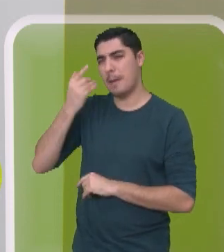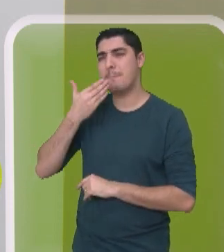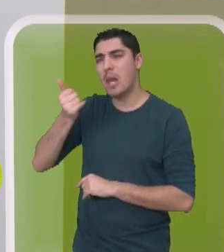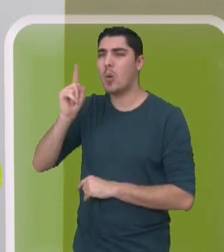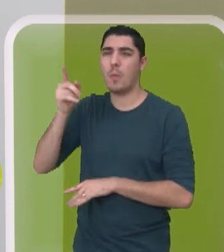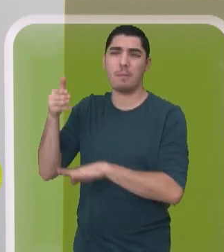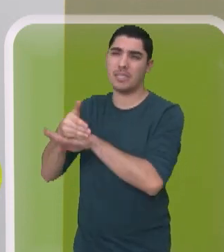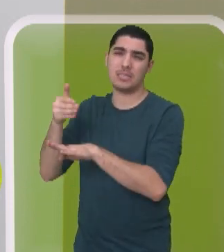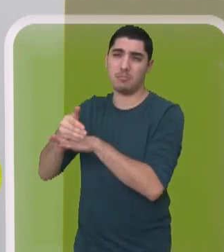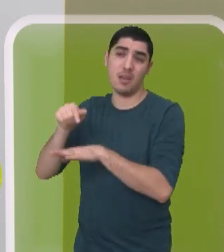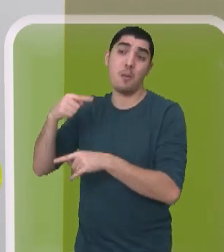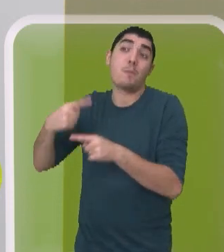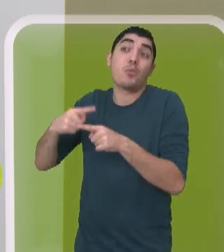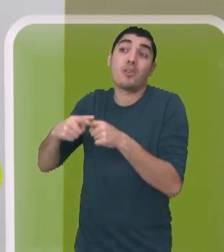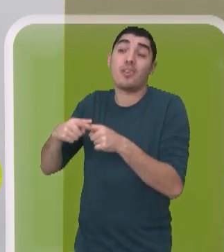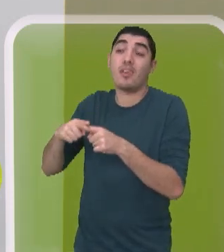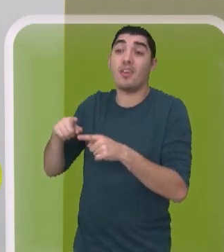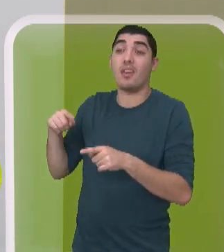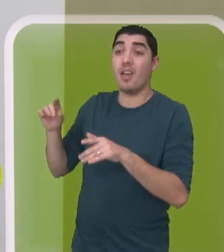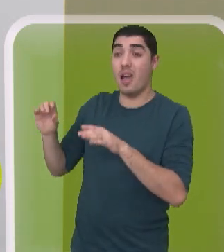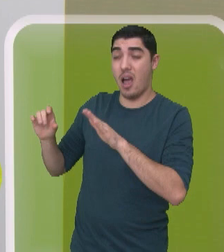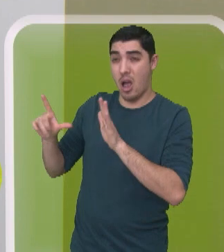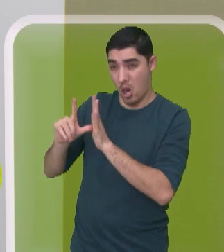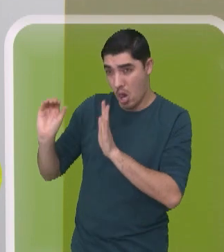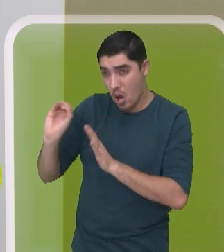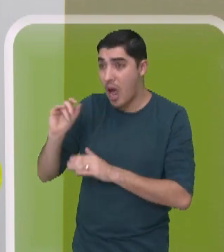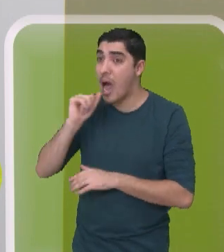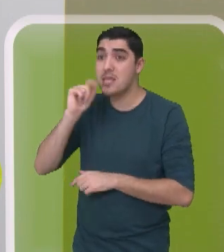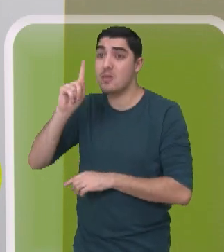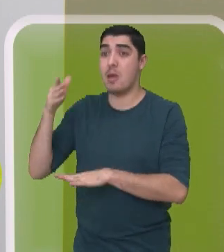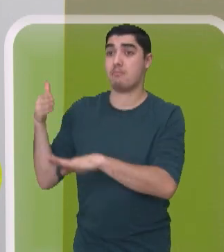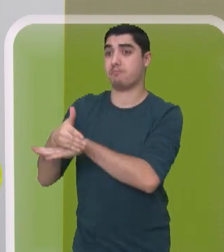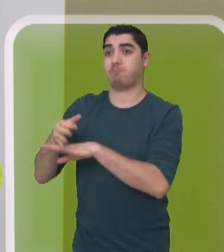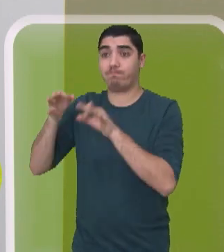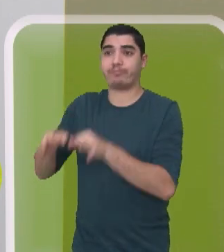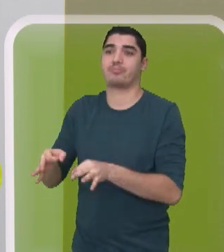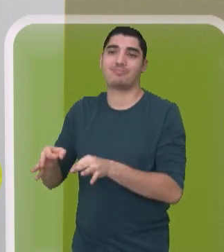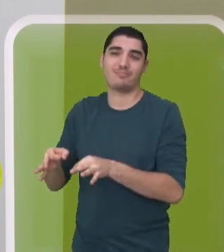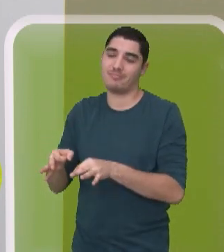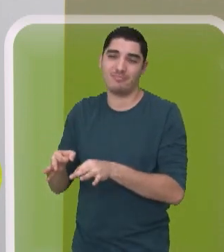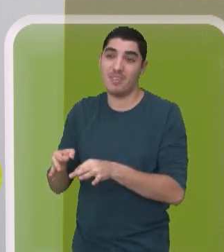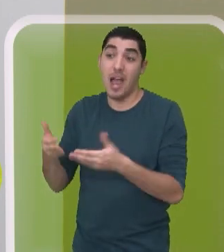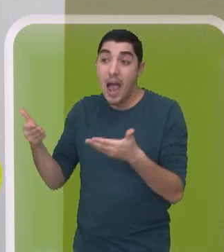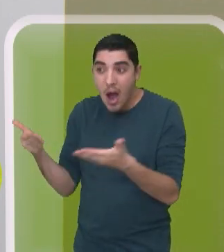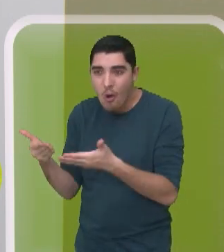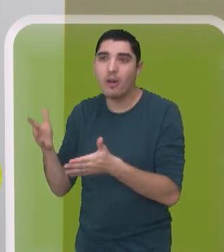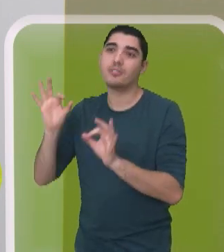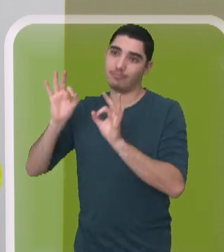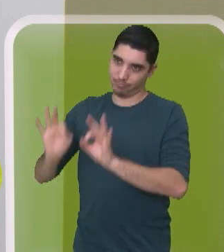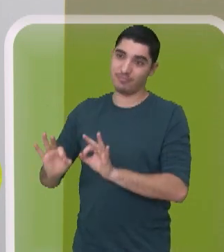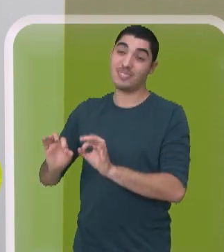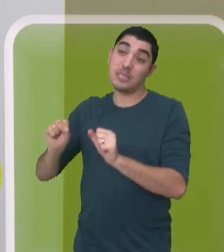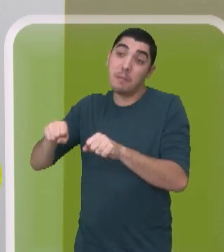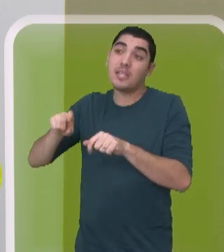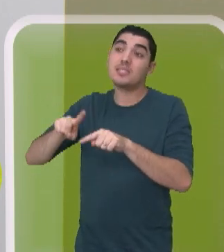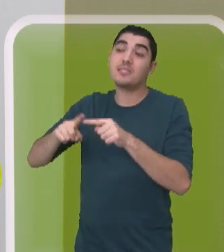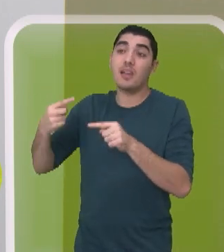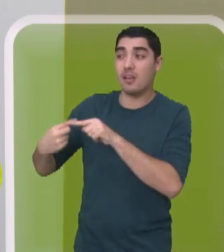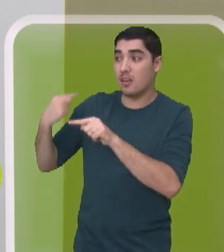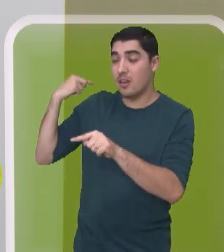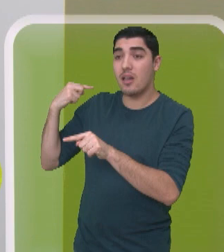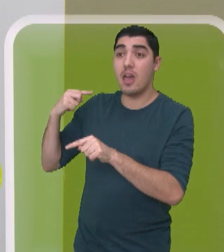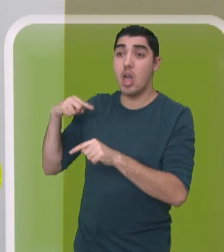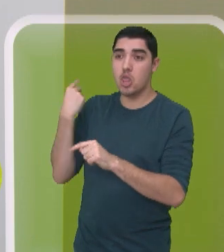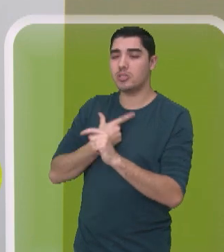não estávamos dentro ainda do negócio, né, na época. Então, realmente, foi uma conversa que nós tivemos junto com o São